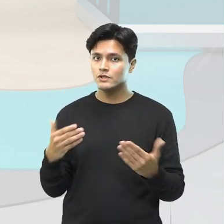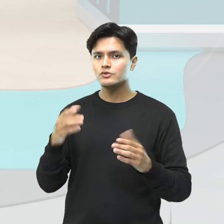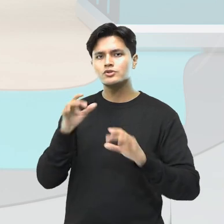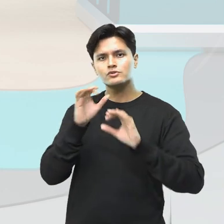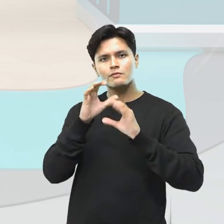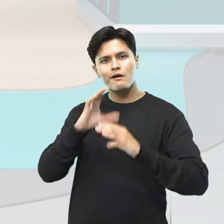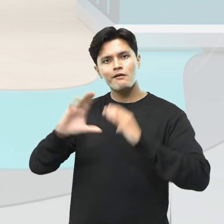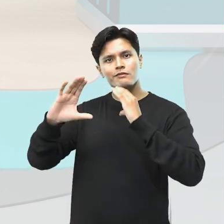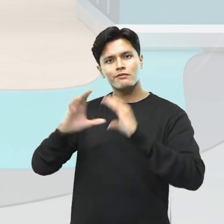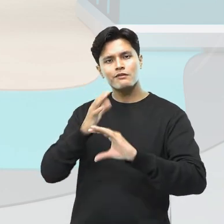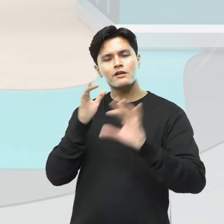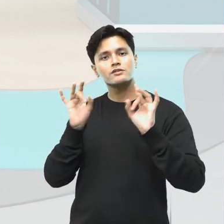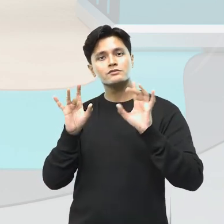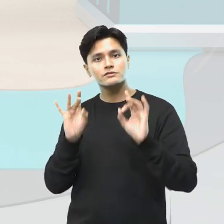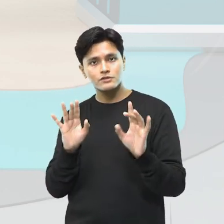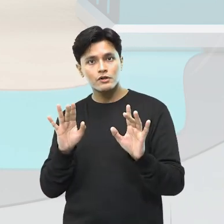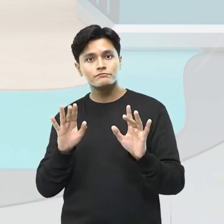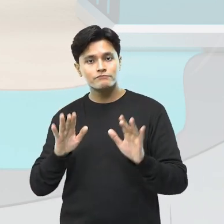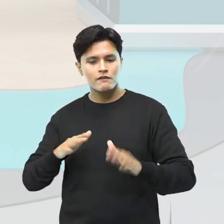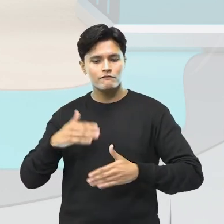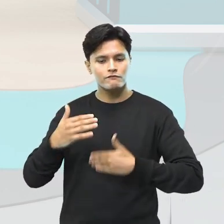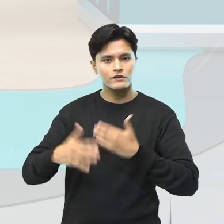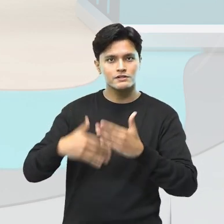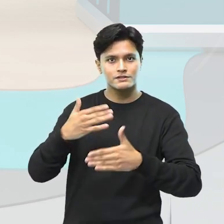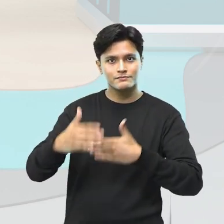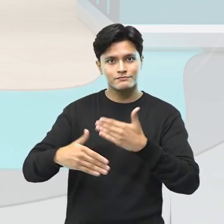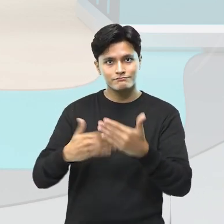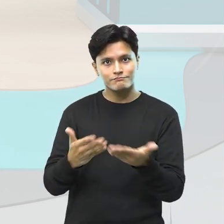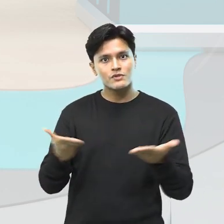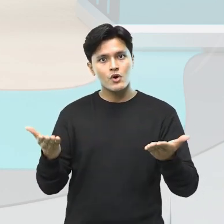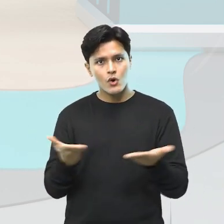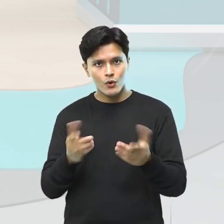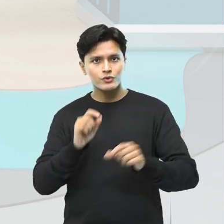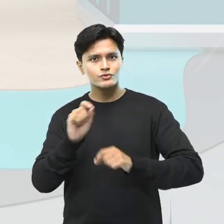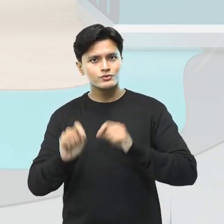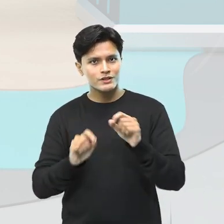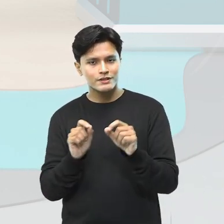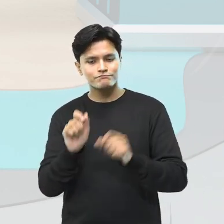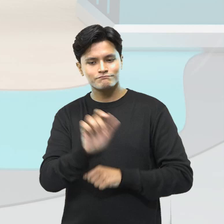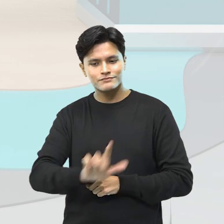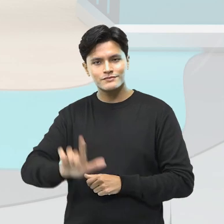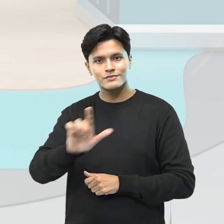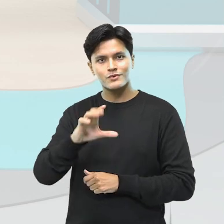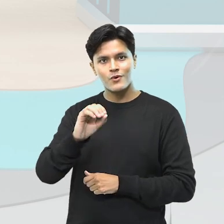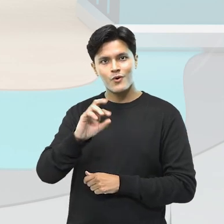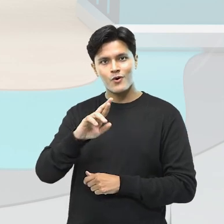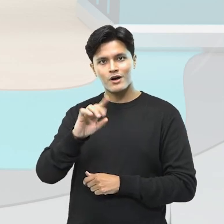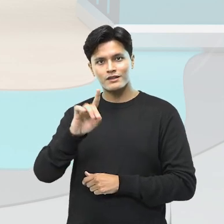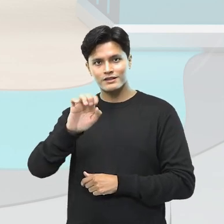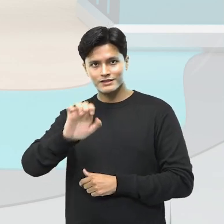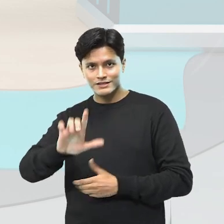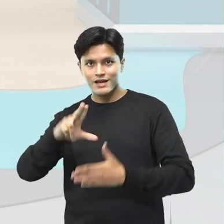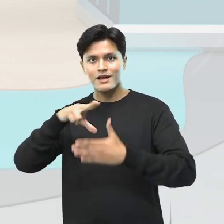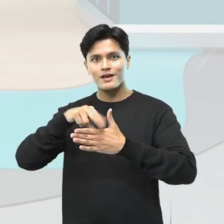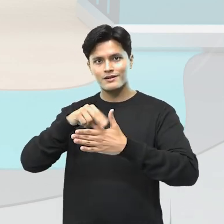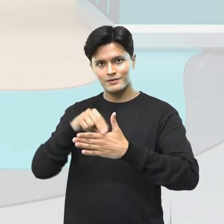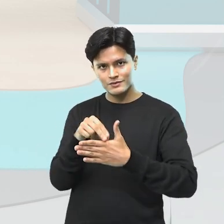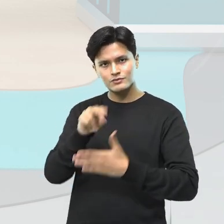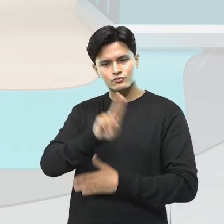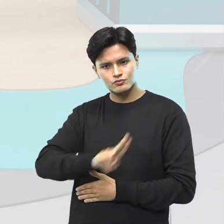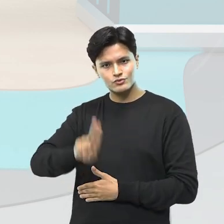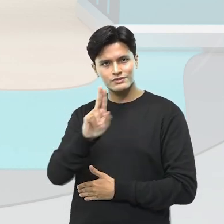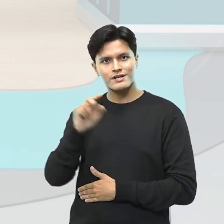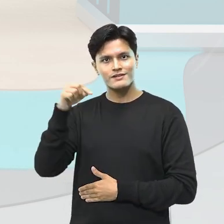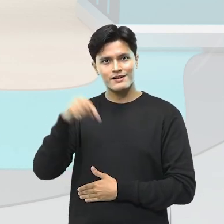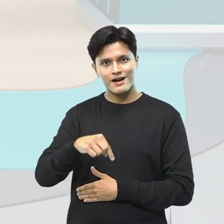foi se desenvolvendo até chegar nessa literatura de cordel que a gente conhece e onde foi muito utilizado foi lá aqui no Brasil, na